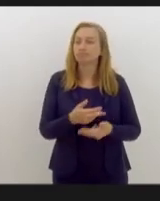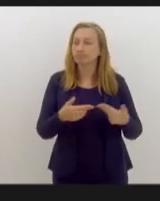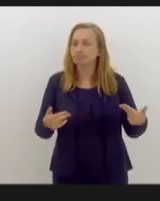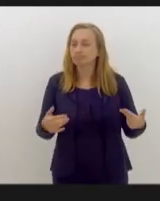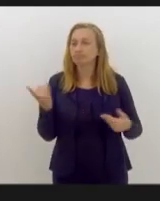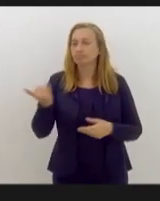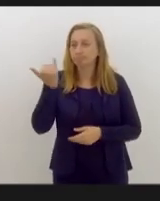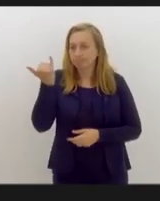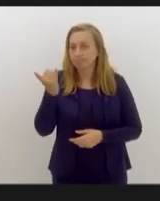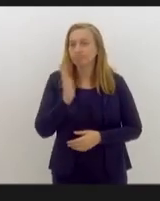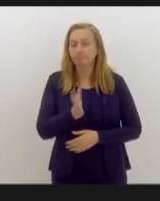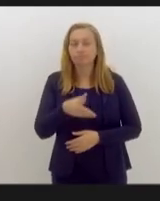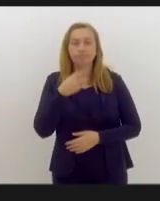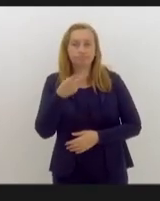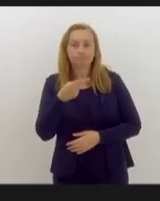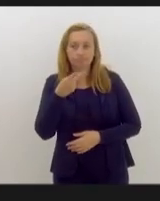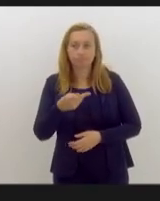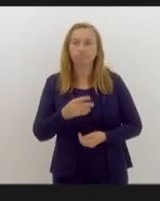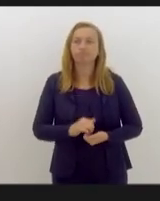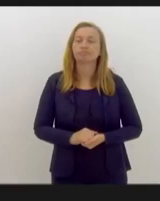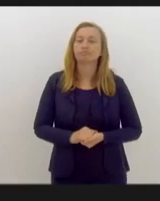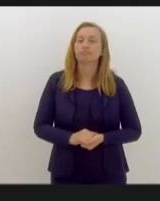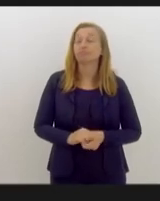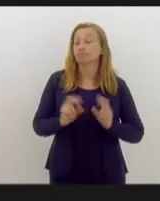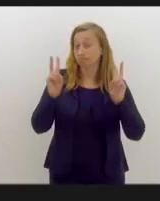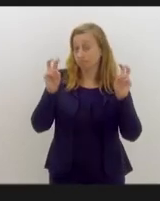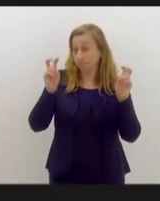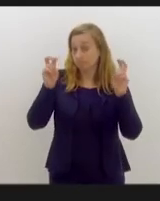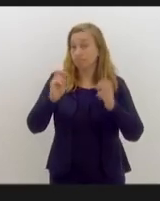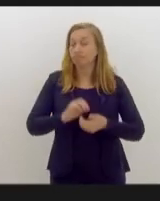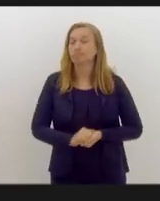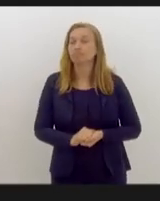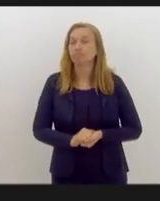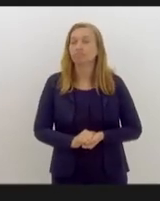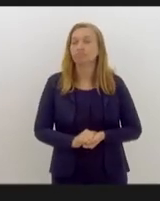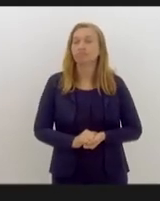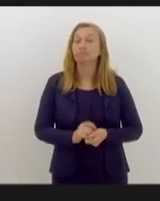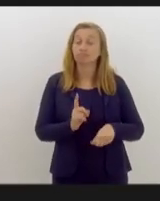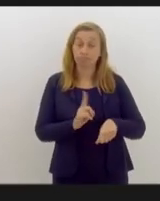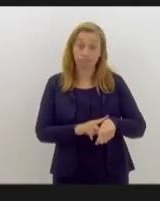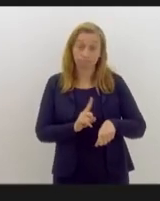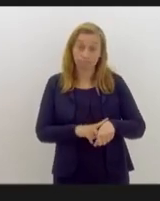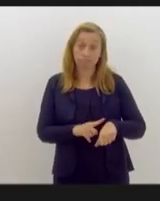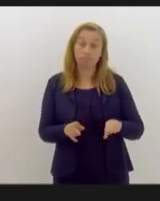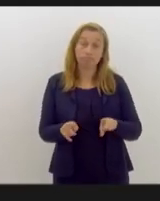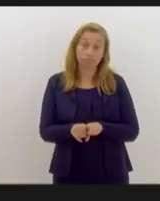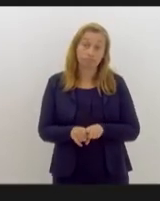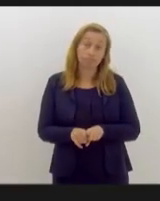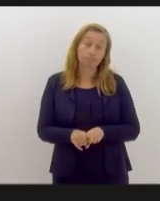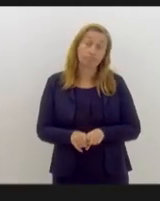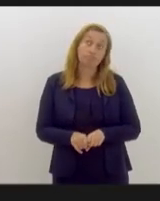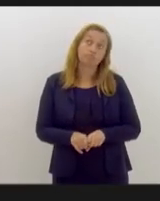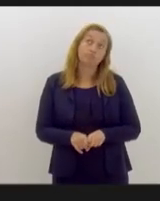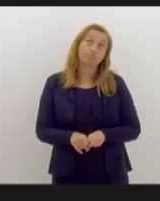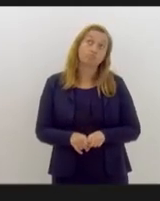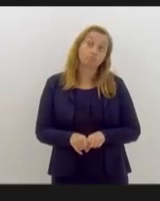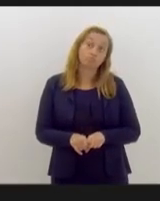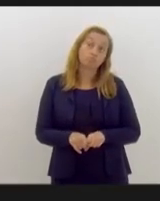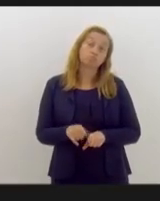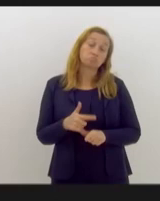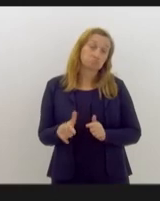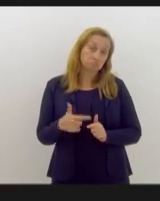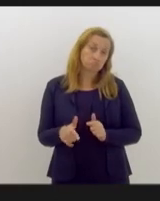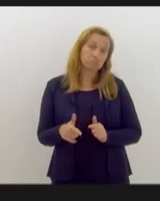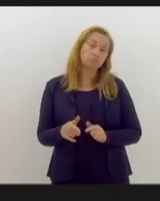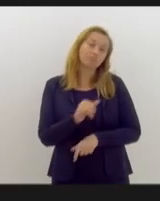coisas importantíssimas já foram faladas. Acho que a questão da temporalidade talvez seja o nosso grande problema